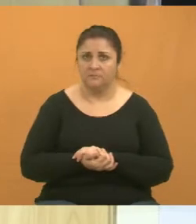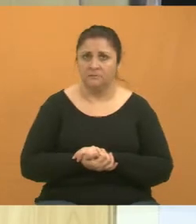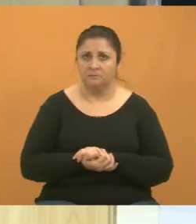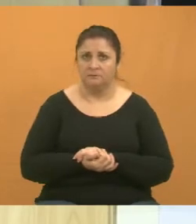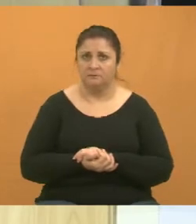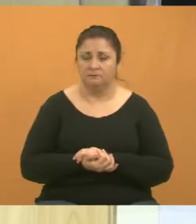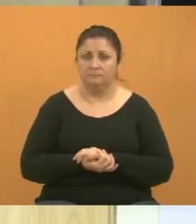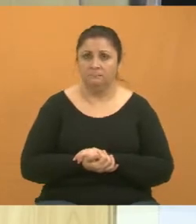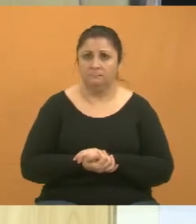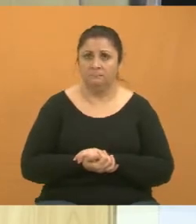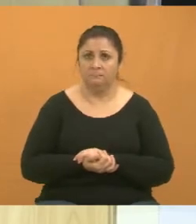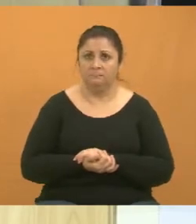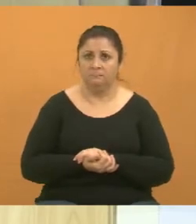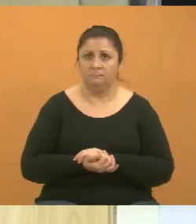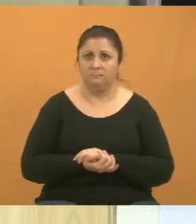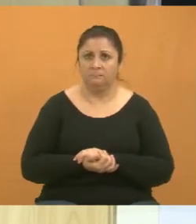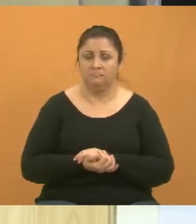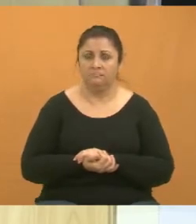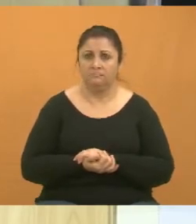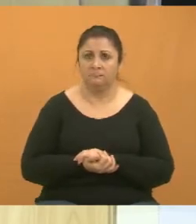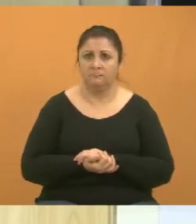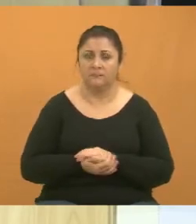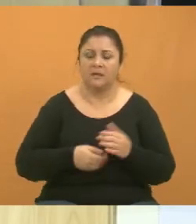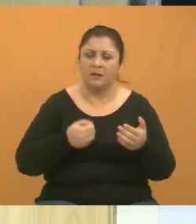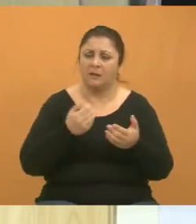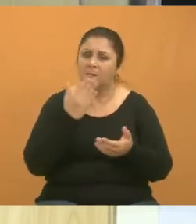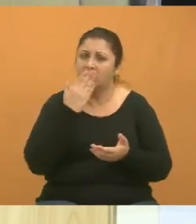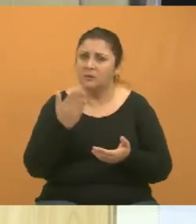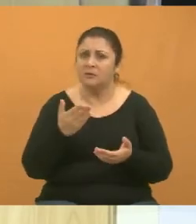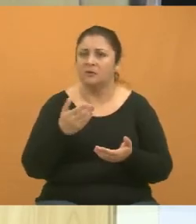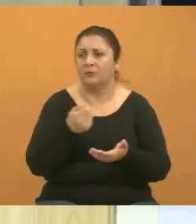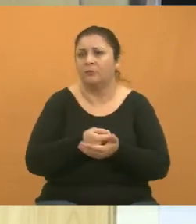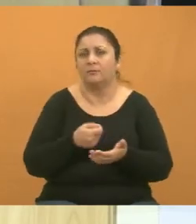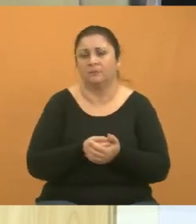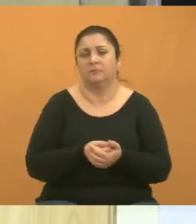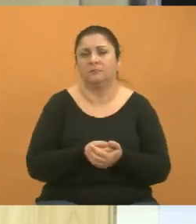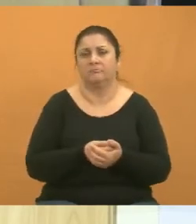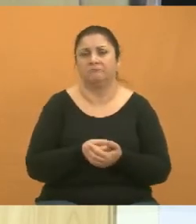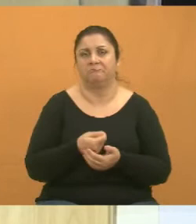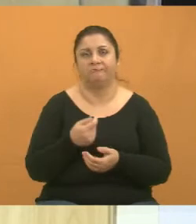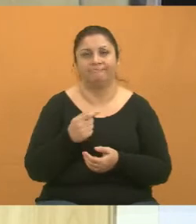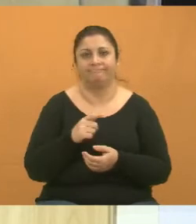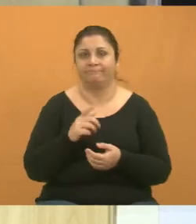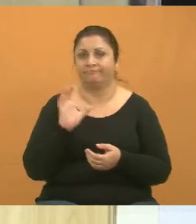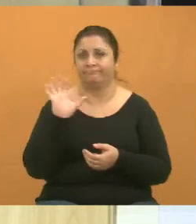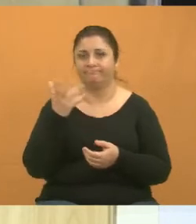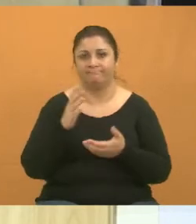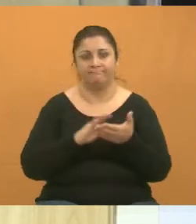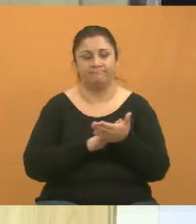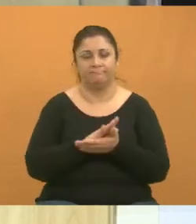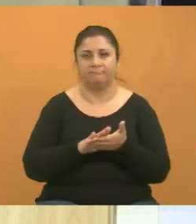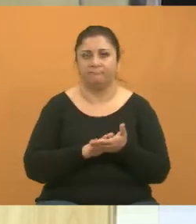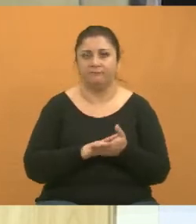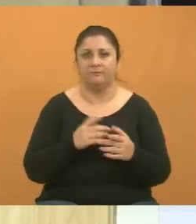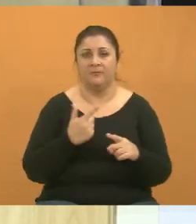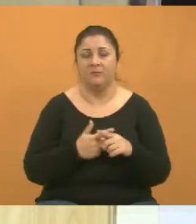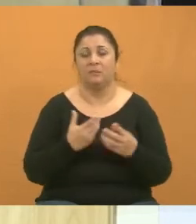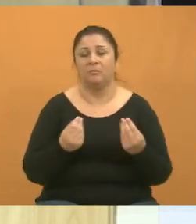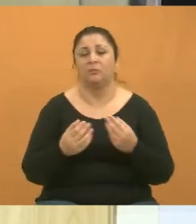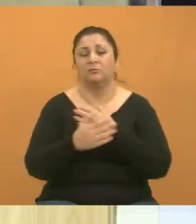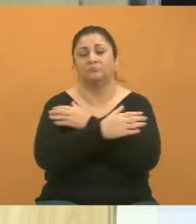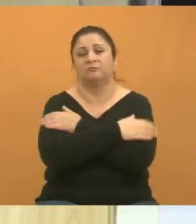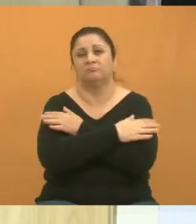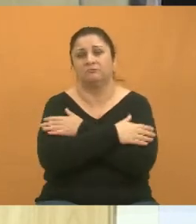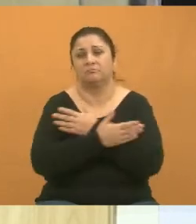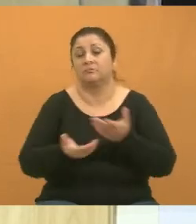de uma certa forma, essa cobrança, não vai acontecer. Né? Porque a gente está vendo o índice de desemprego, o índice...